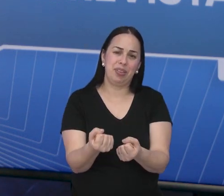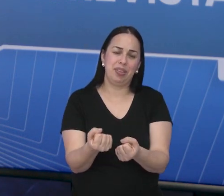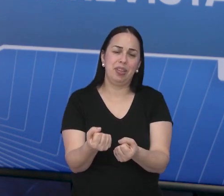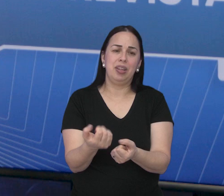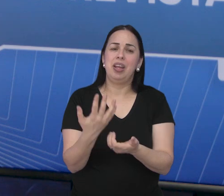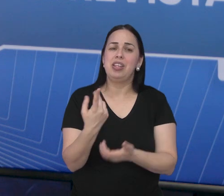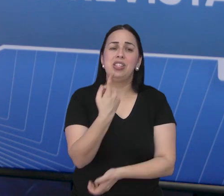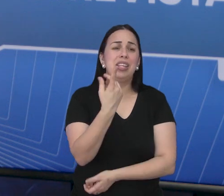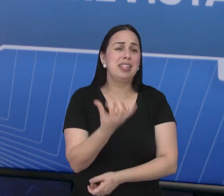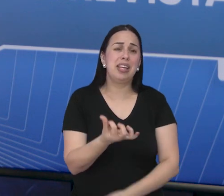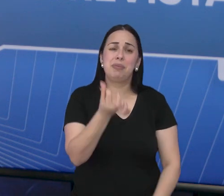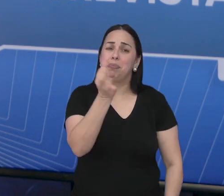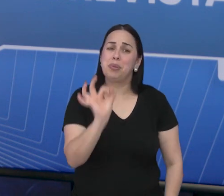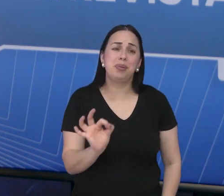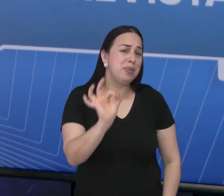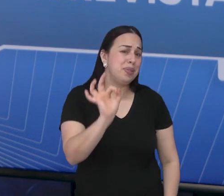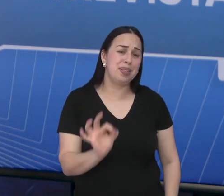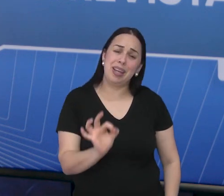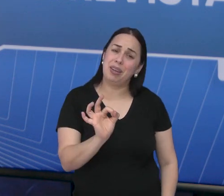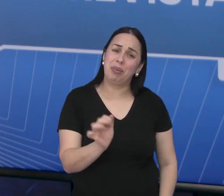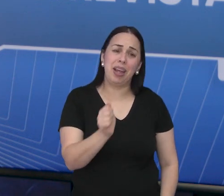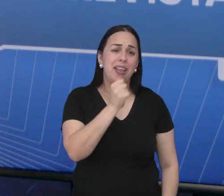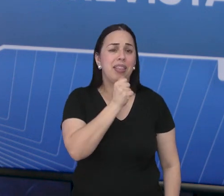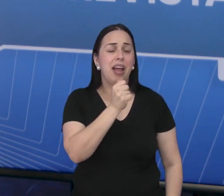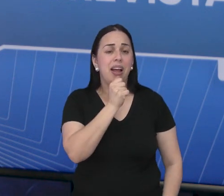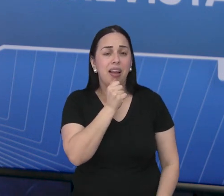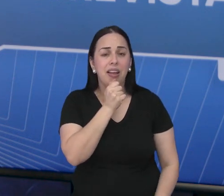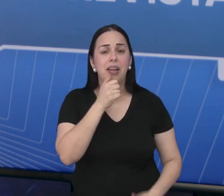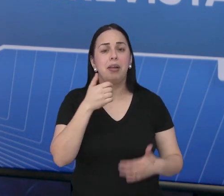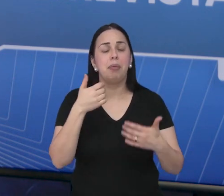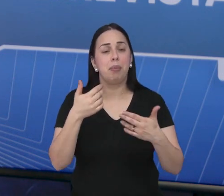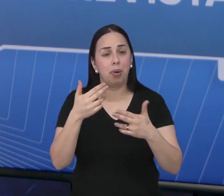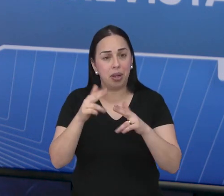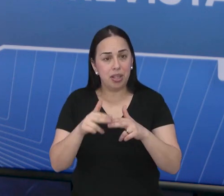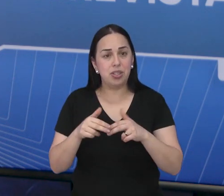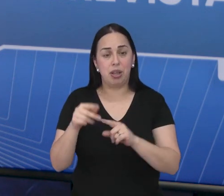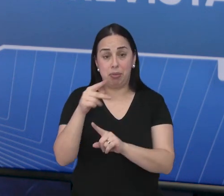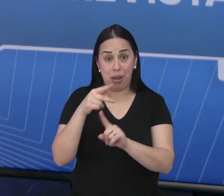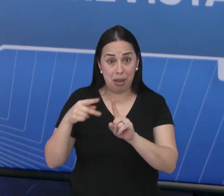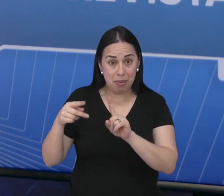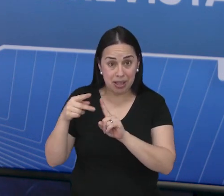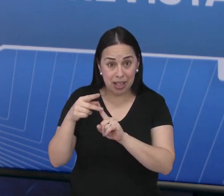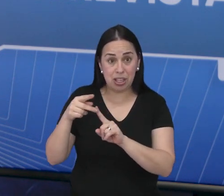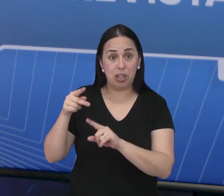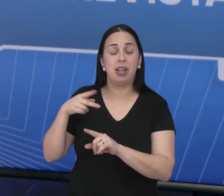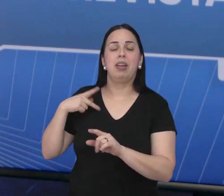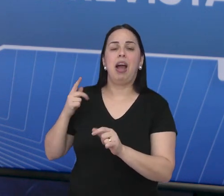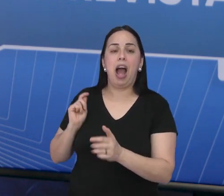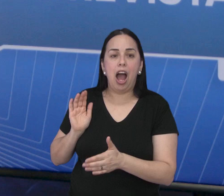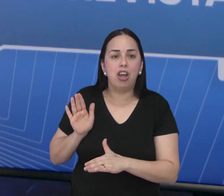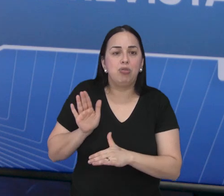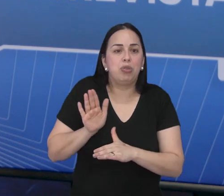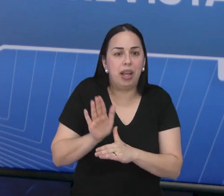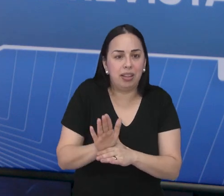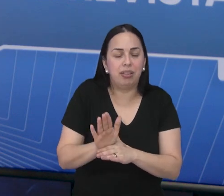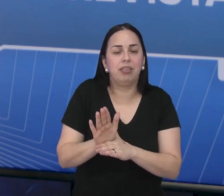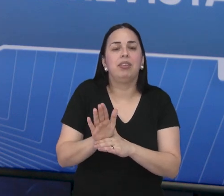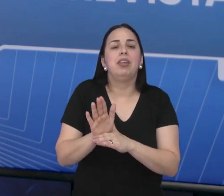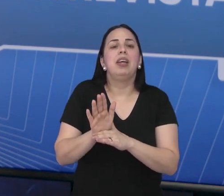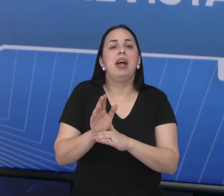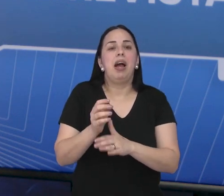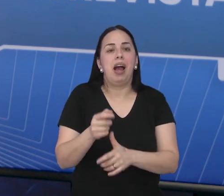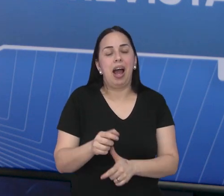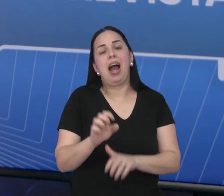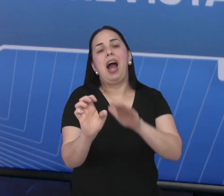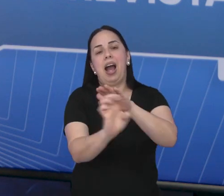eram 16% das empresas que participavam disso. Então, com a Previdência Social participando, vai ser muito